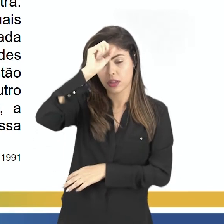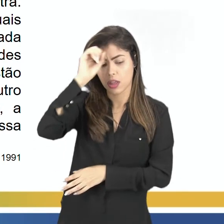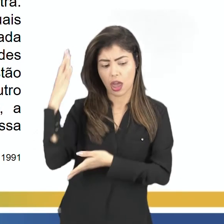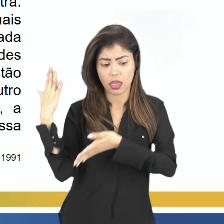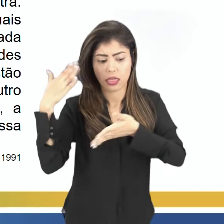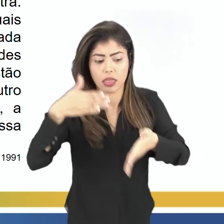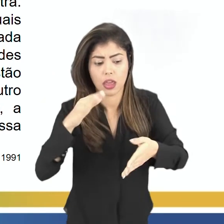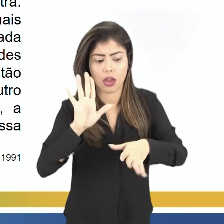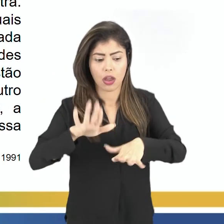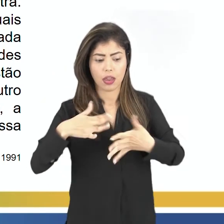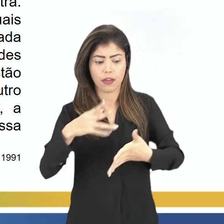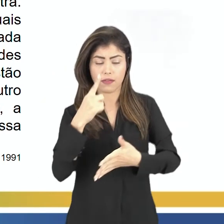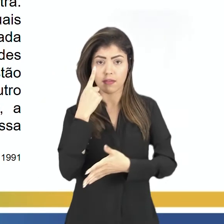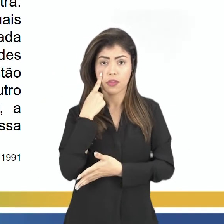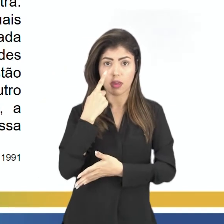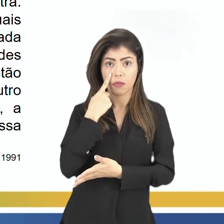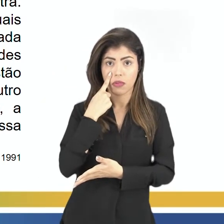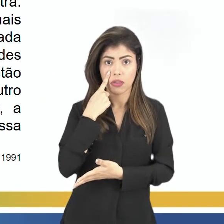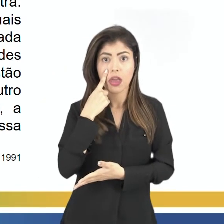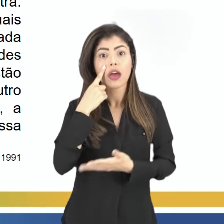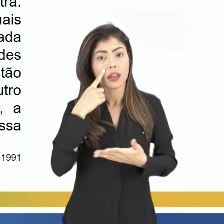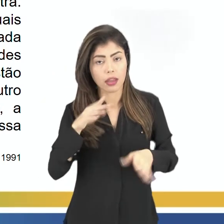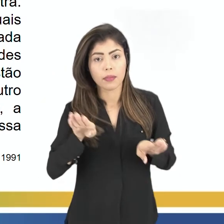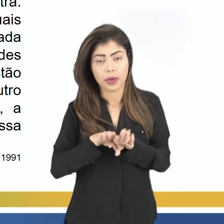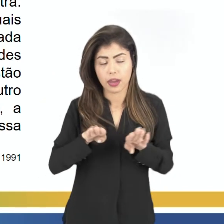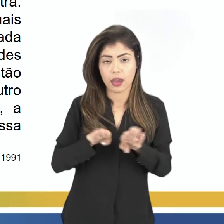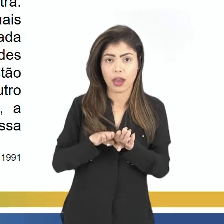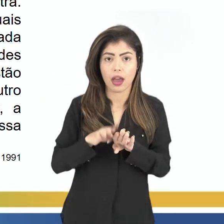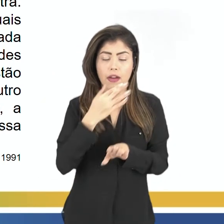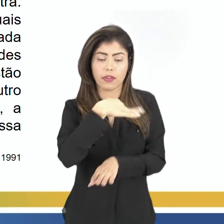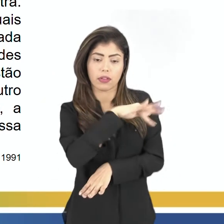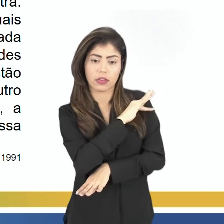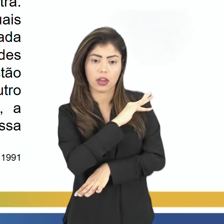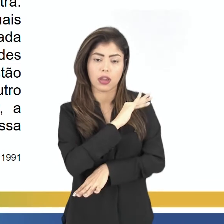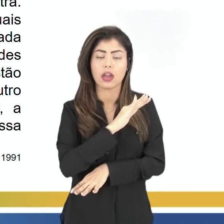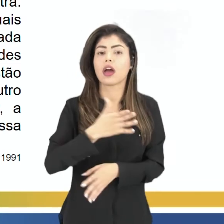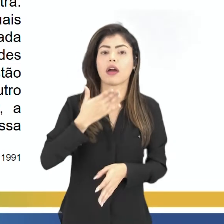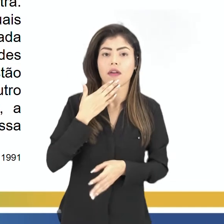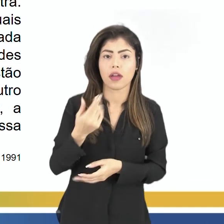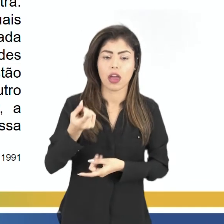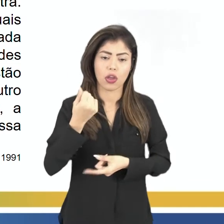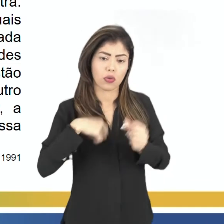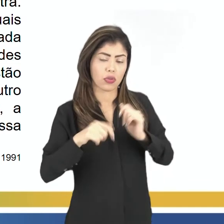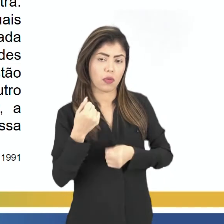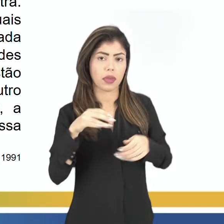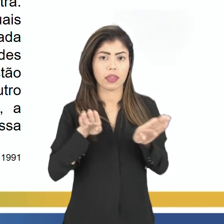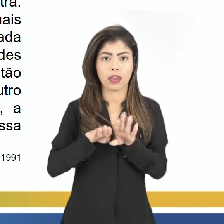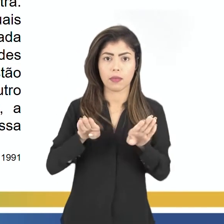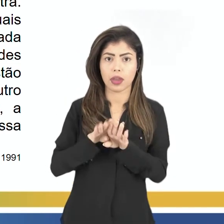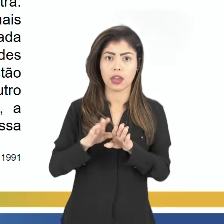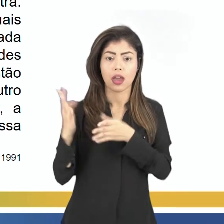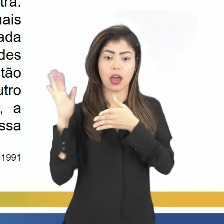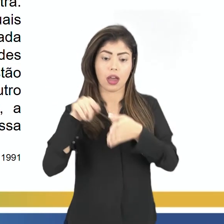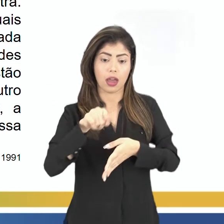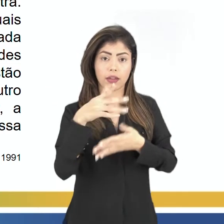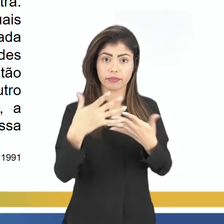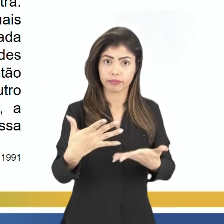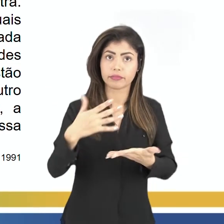que até as faculdades tidas em maior apreço, como a estratégia, a economia, a retórica, estão sujeitas a